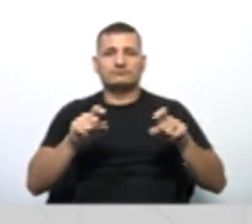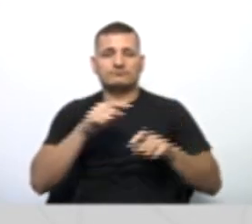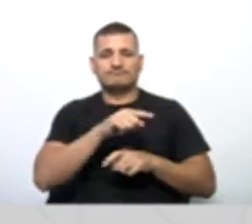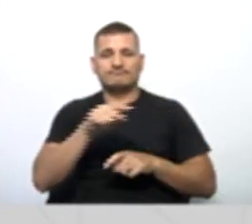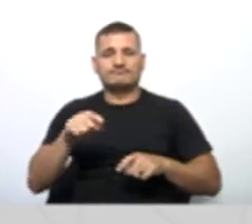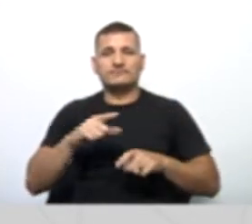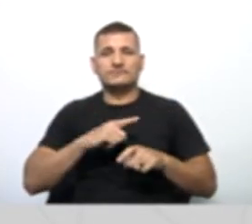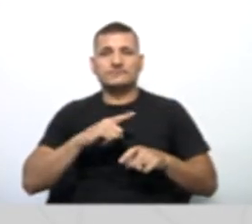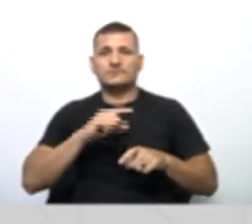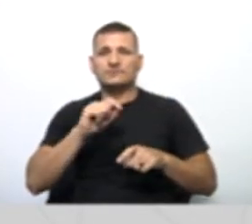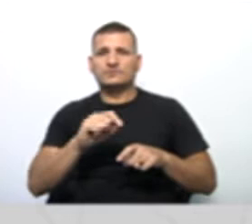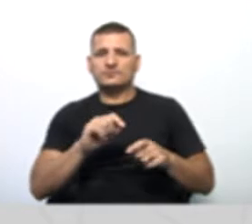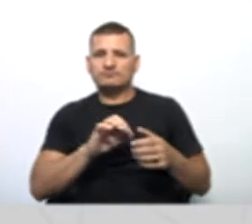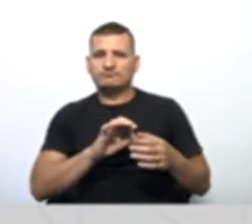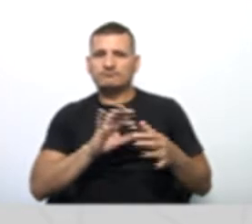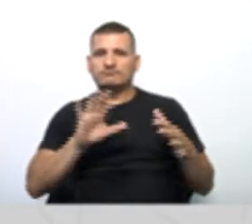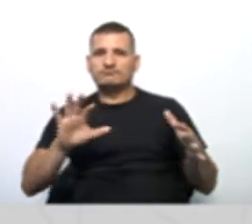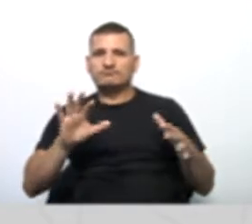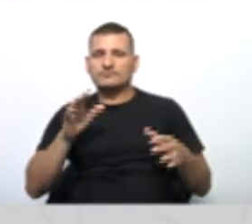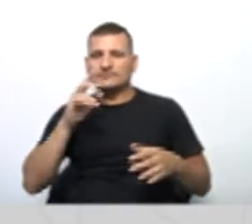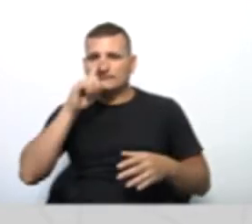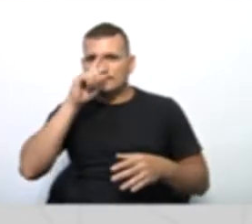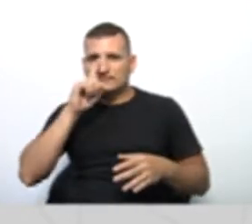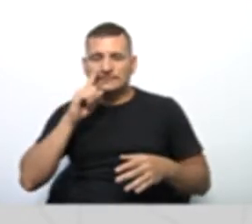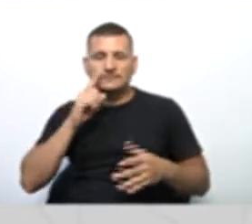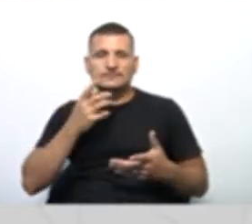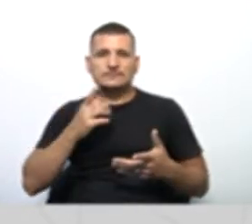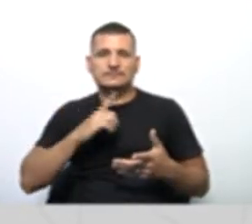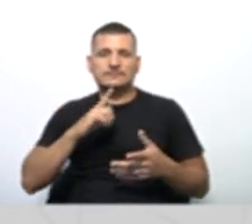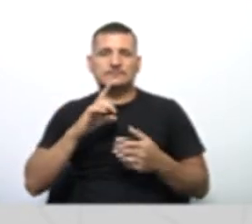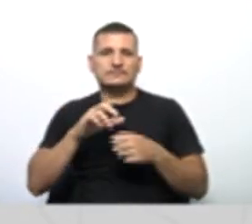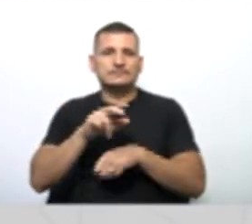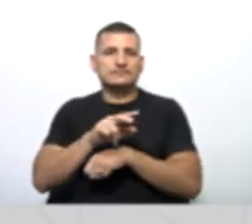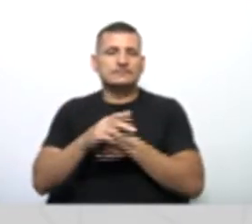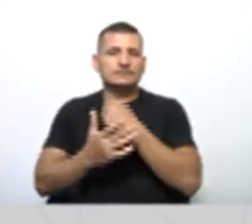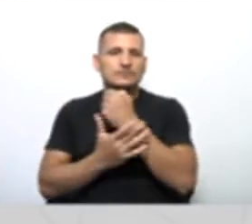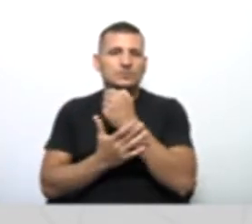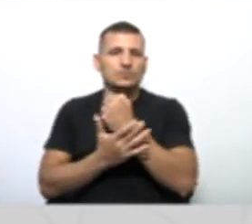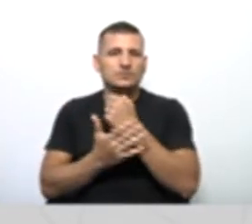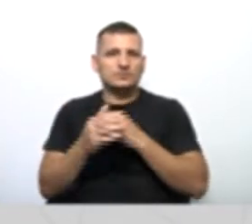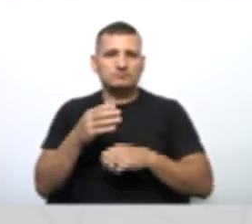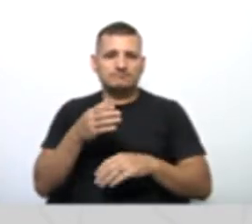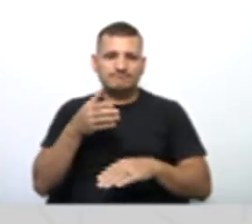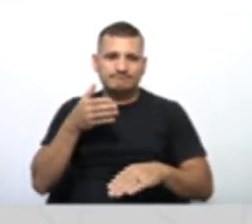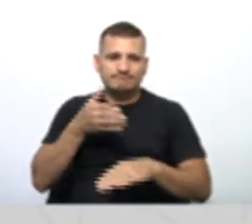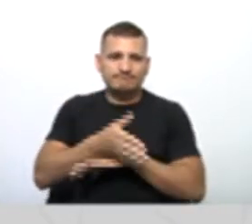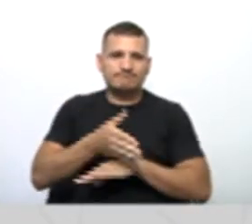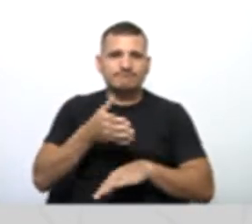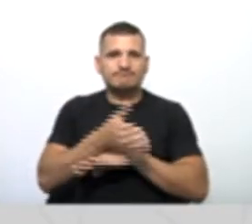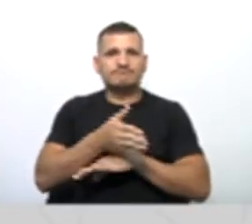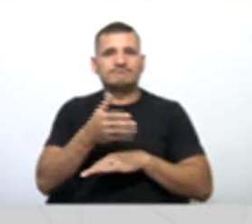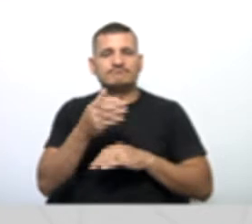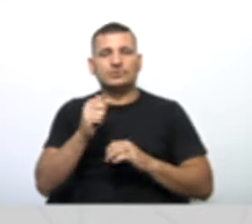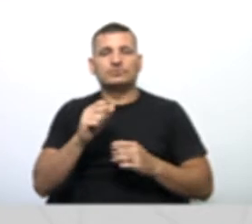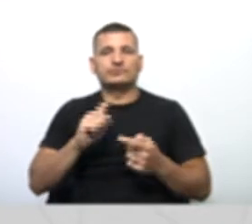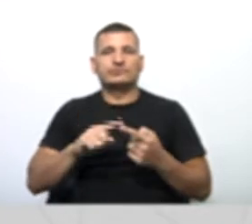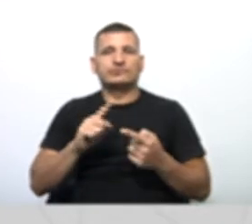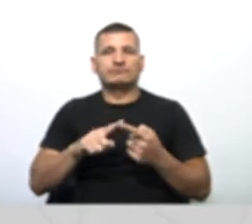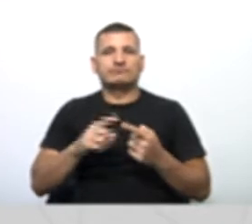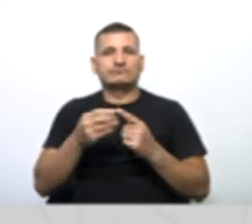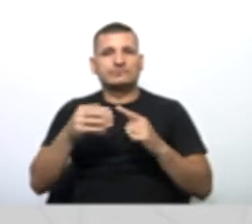diversos tipos de ameaça à segurança. Ameaças essas que podem ser, por exemplo, fraudes